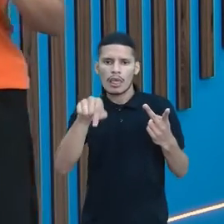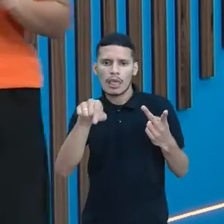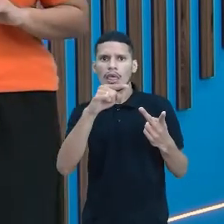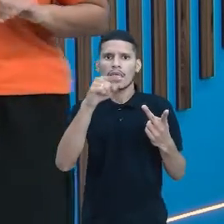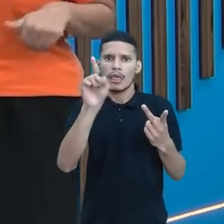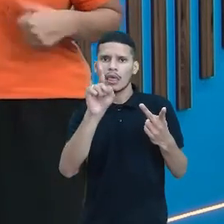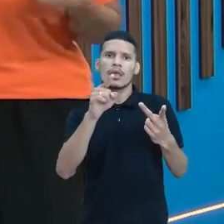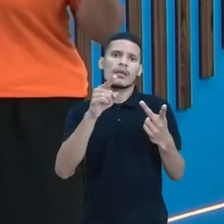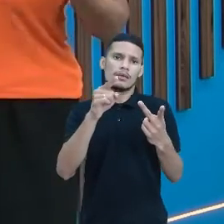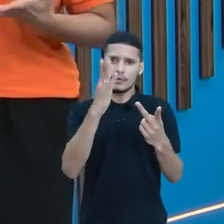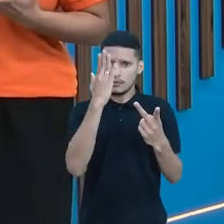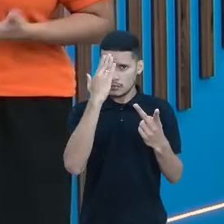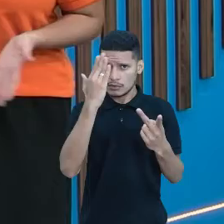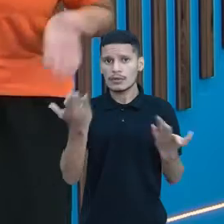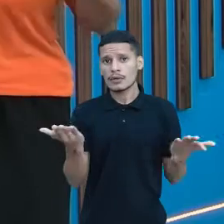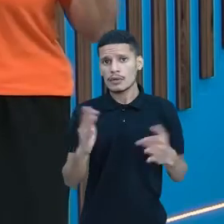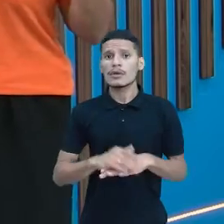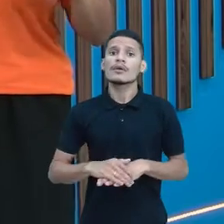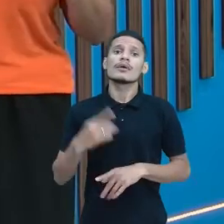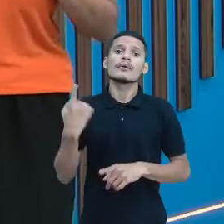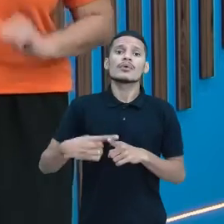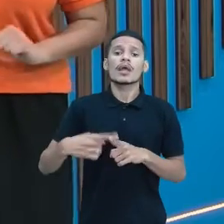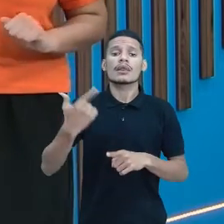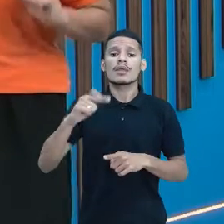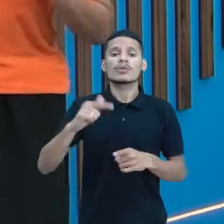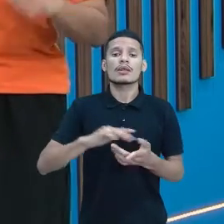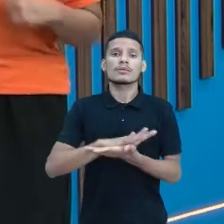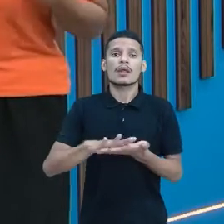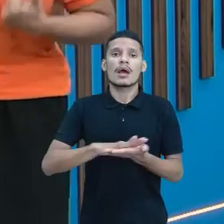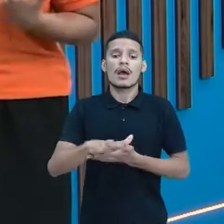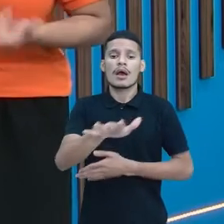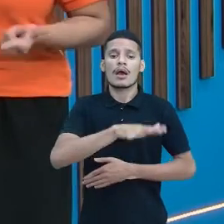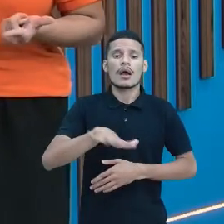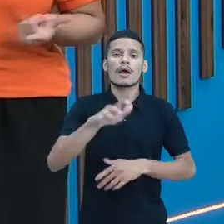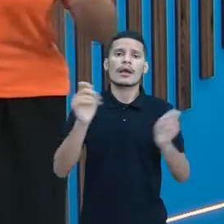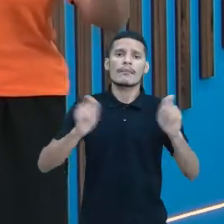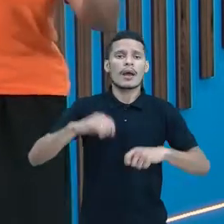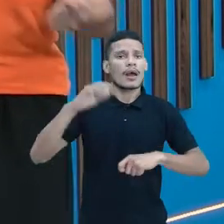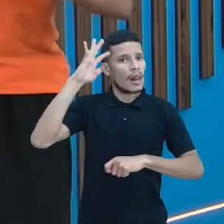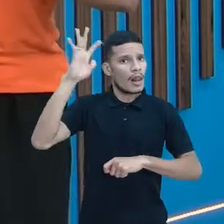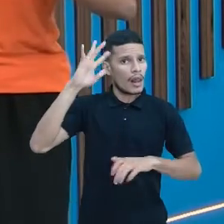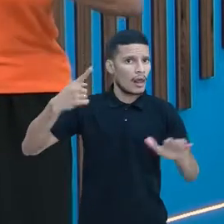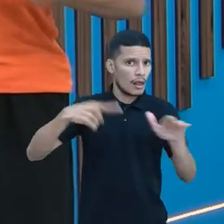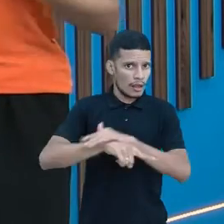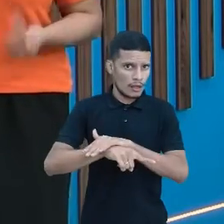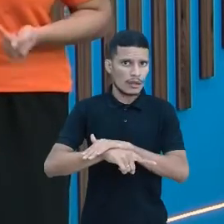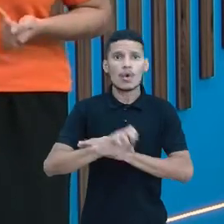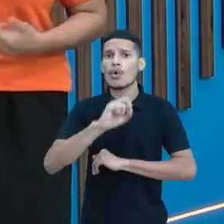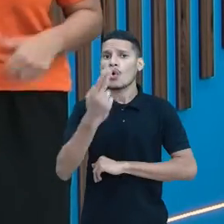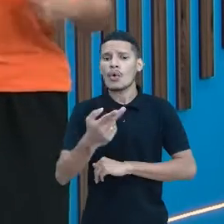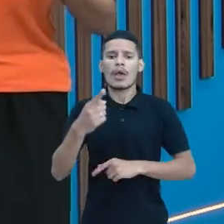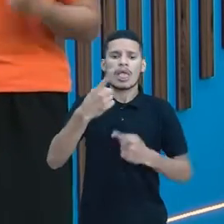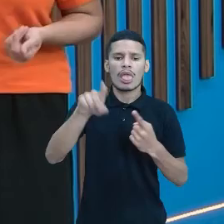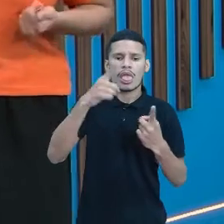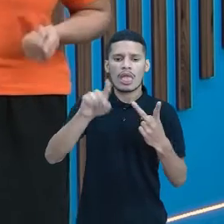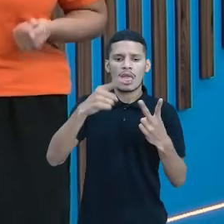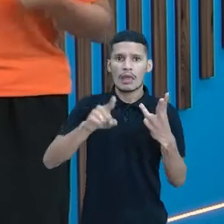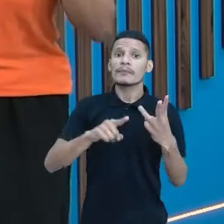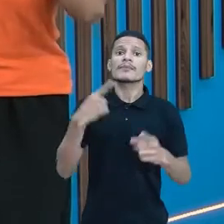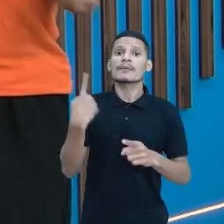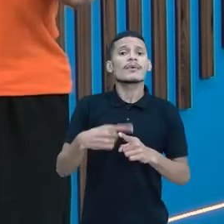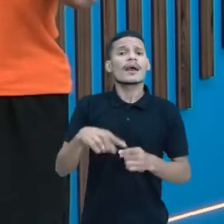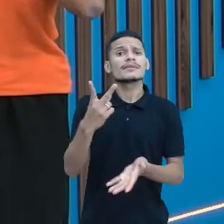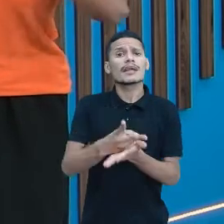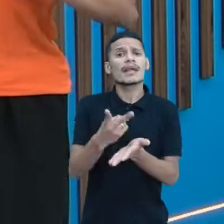Em razão de não haver espaços para reflexões aprofundadas e para correções. Porque como é instantâneo, é um gênero muito